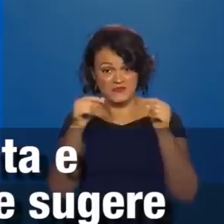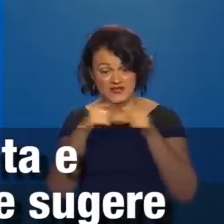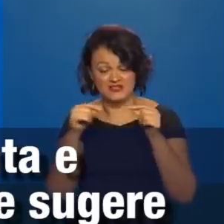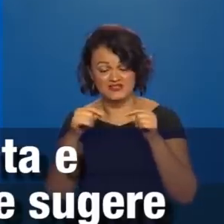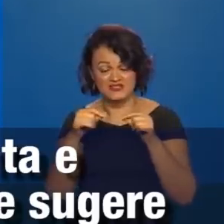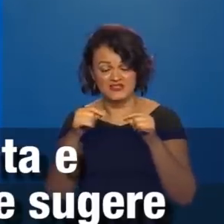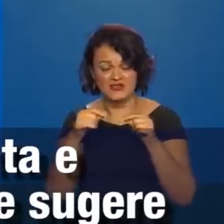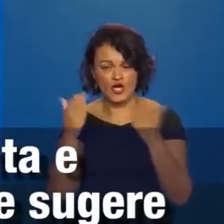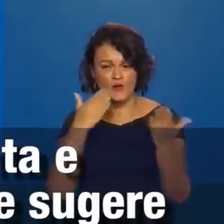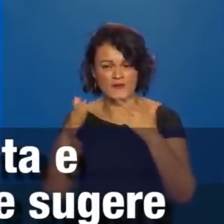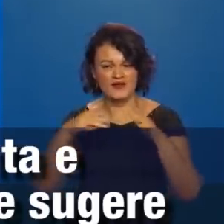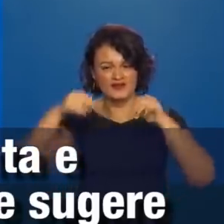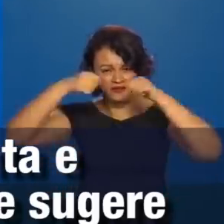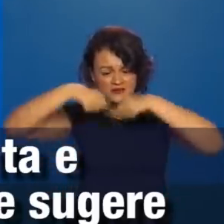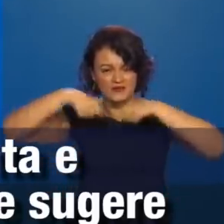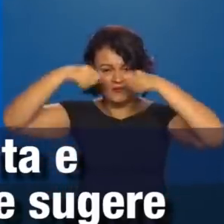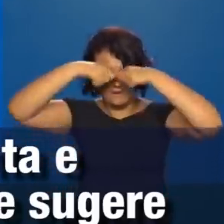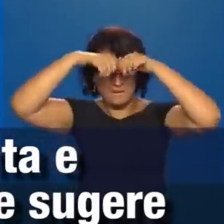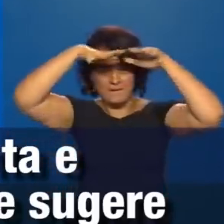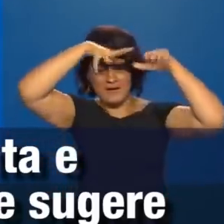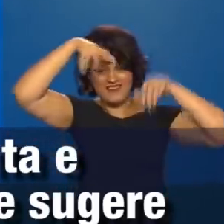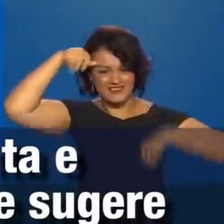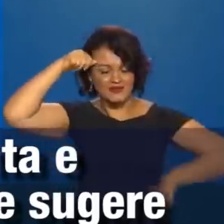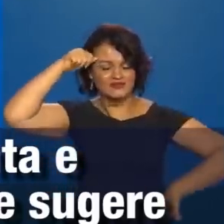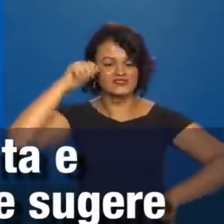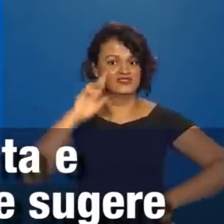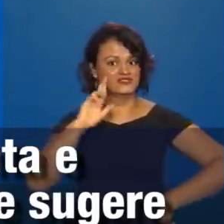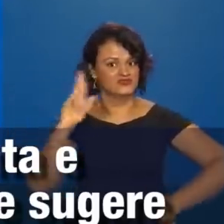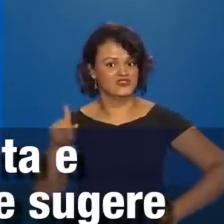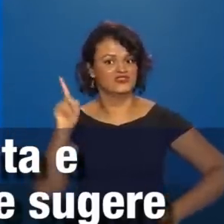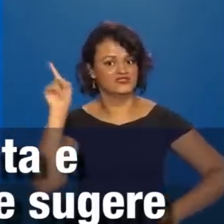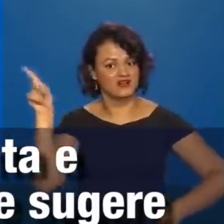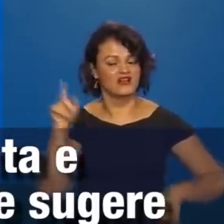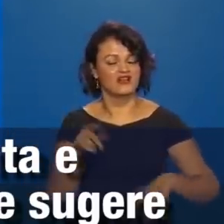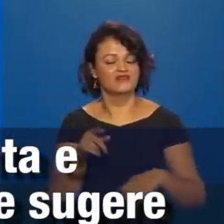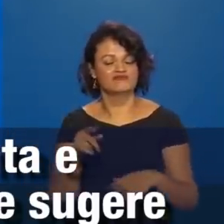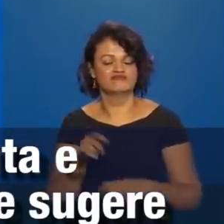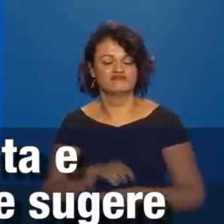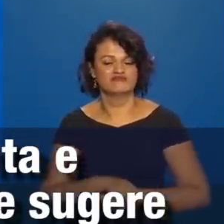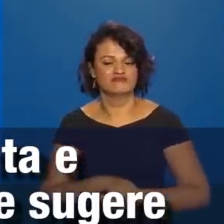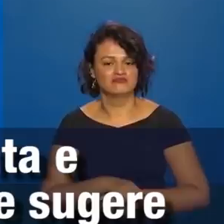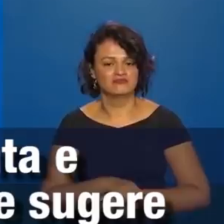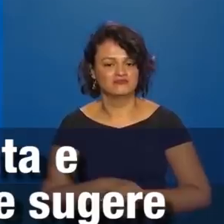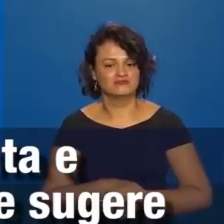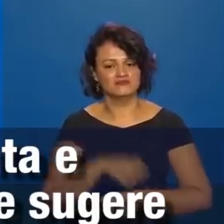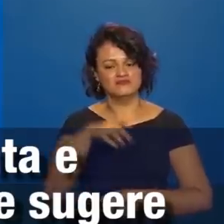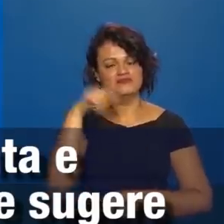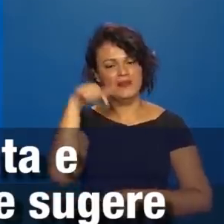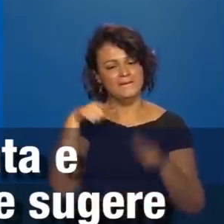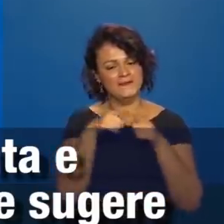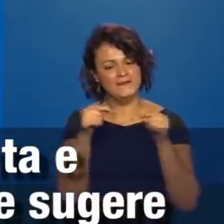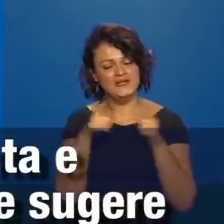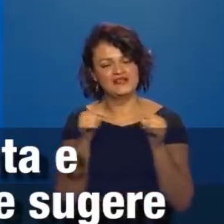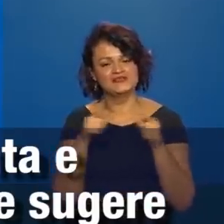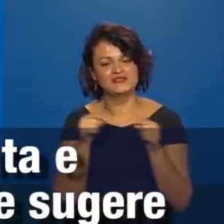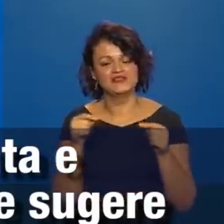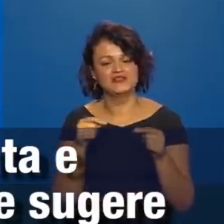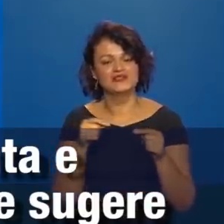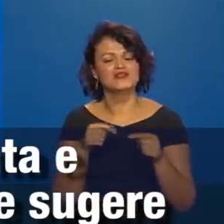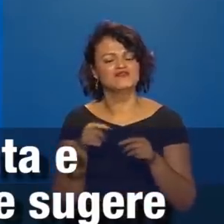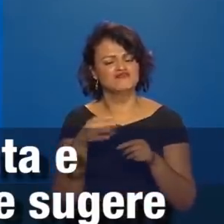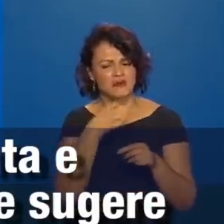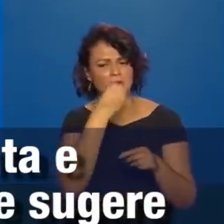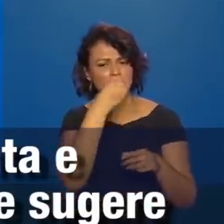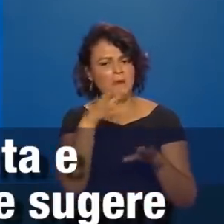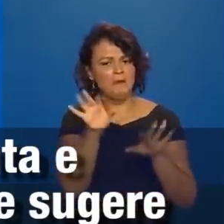tem vivido um período mais complexo do que a gente tem vivido em Brasília, Brasília tem um bom plano